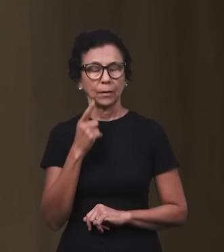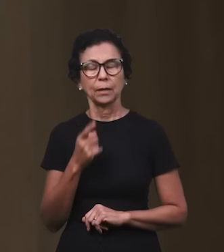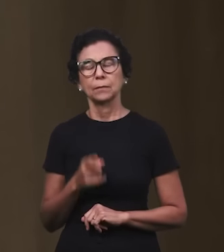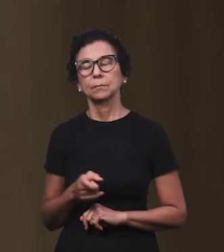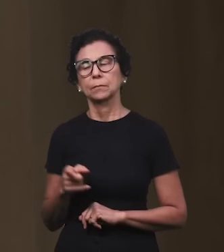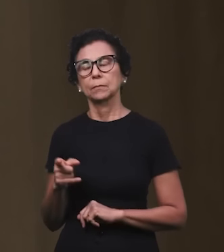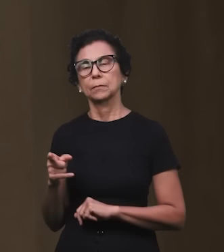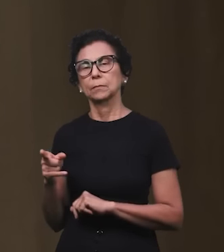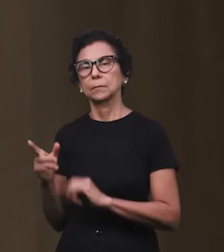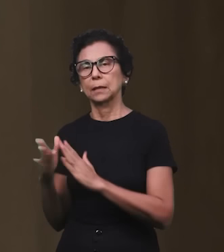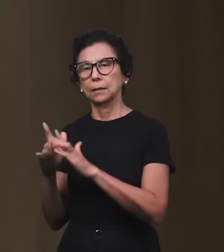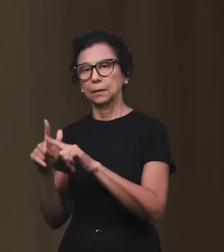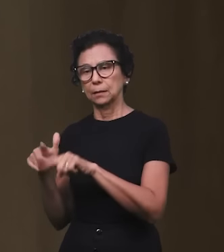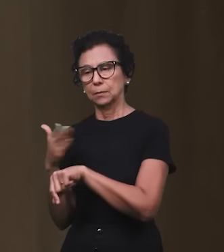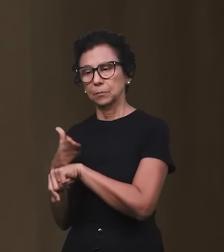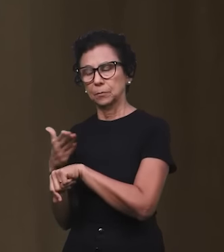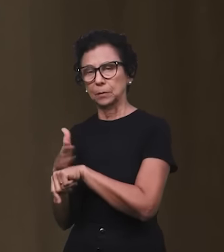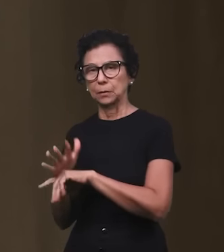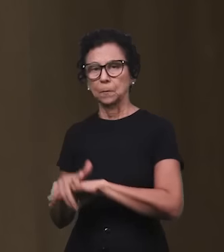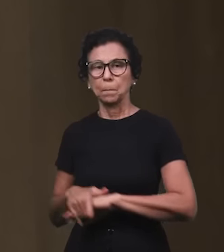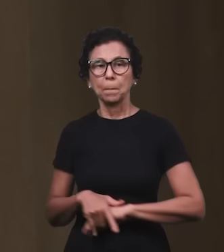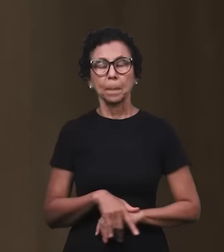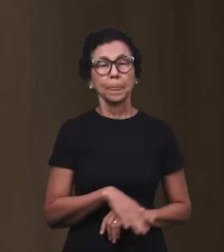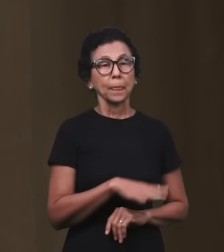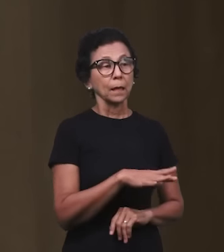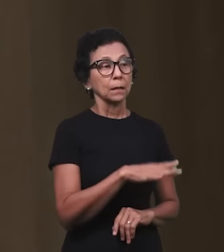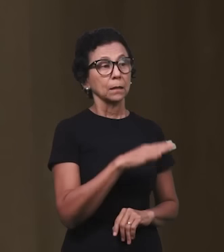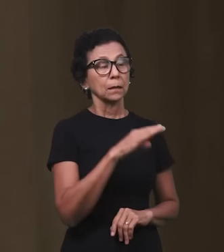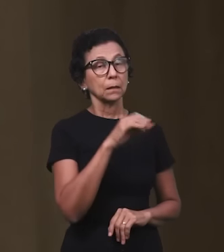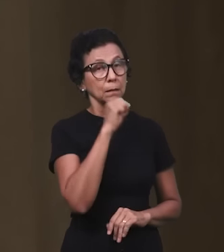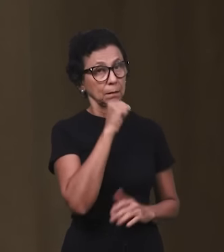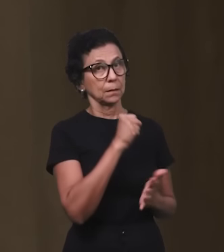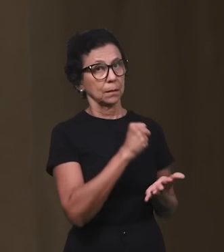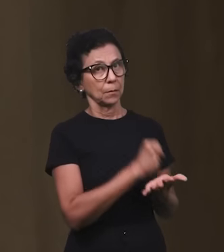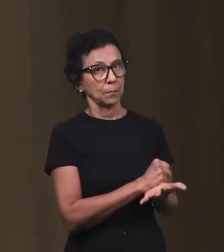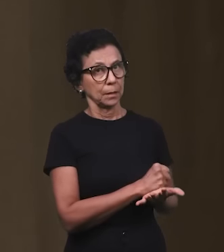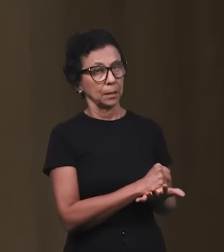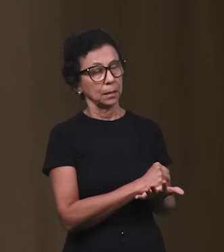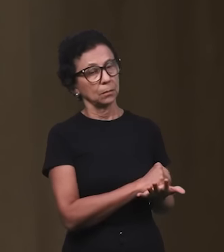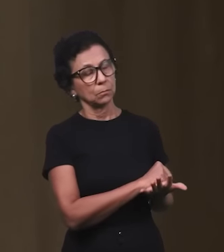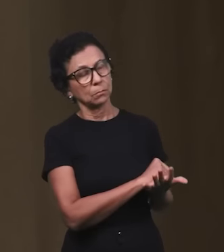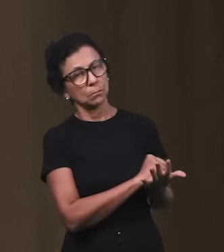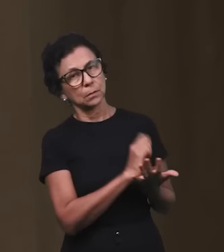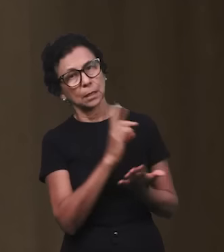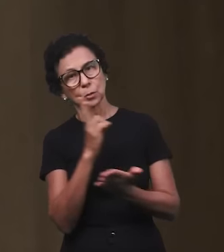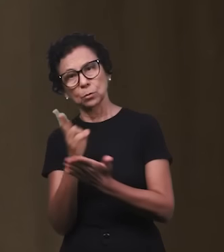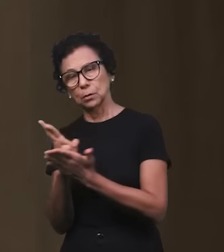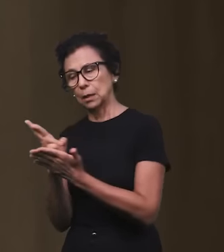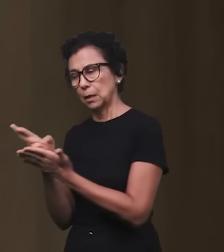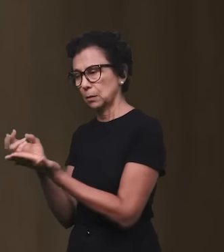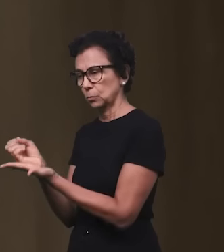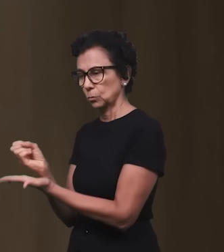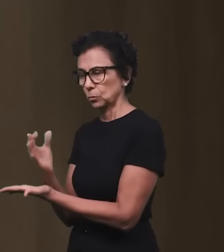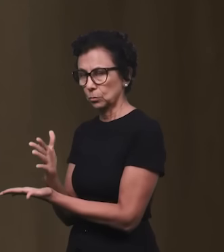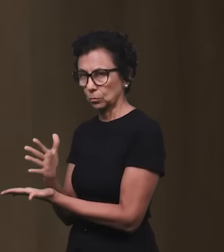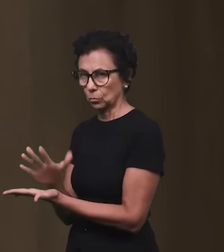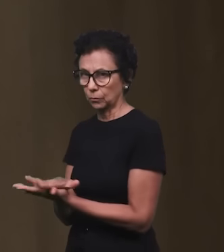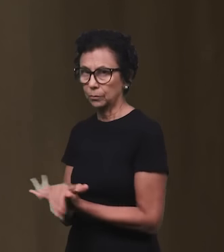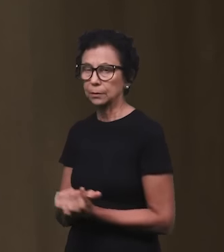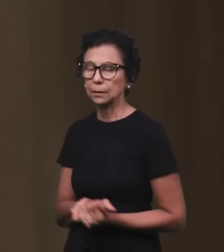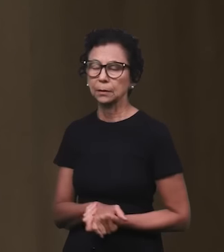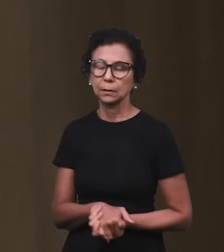mas essas experiências do Velho Testamento, porque para nós o Velho Testamento é uma sombra do Novo e tal, e a palavra, aquilo que o pastor